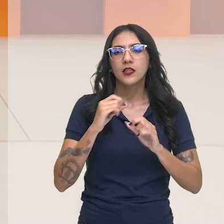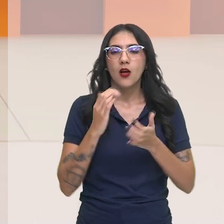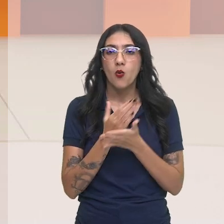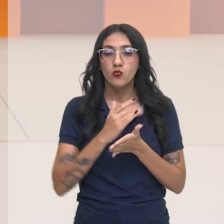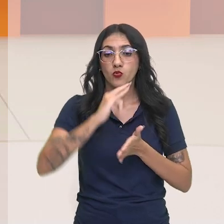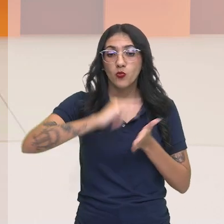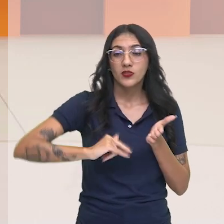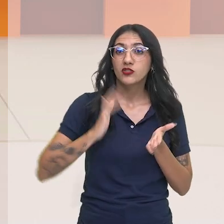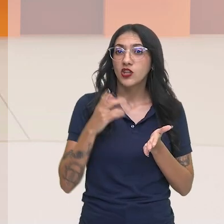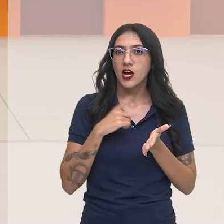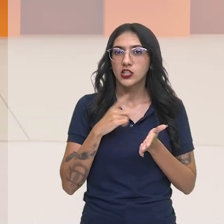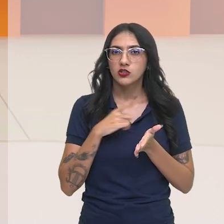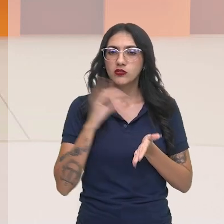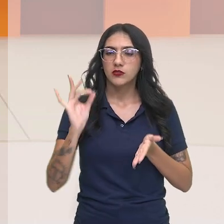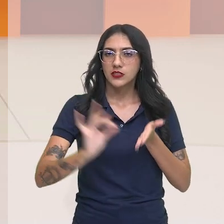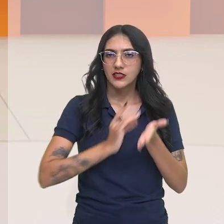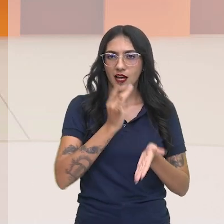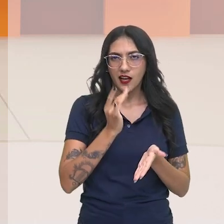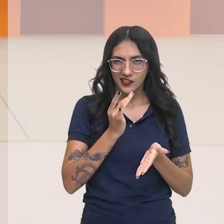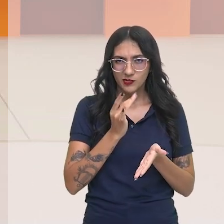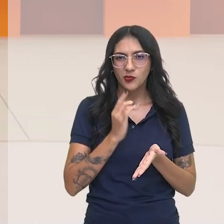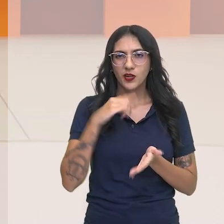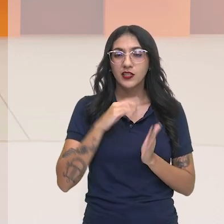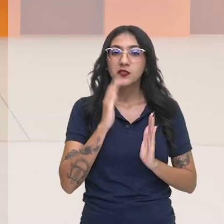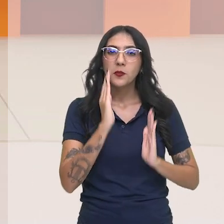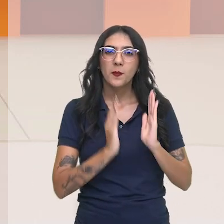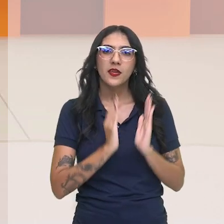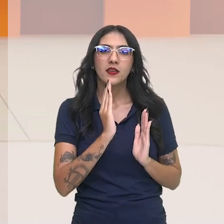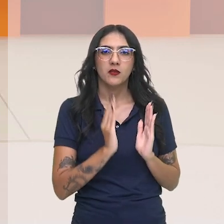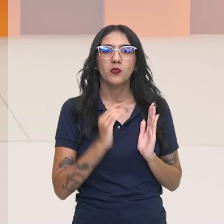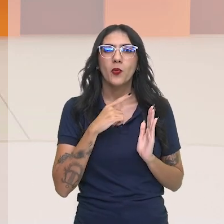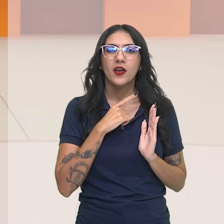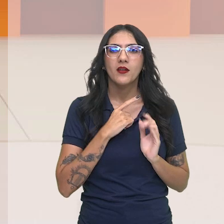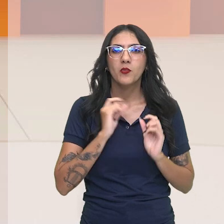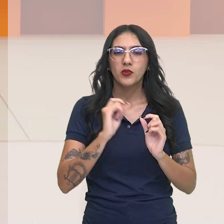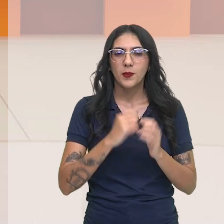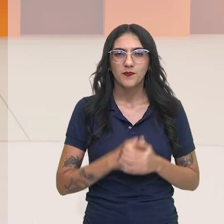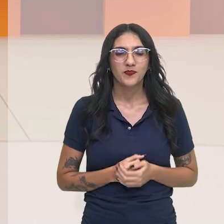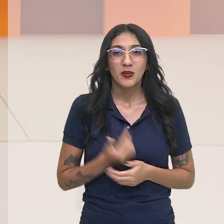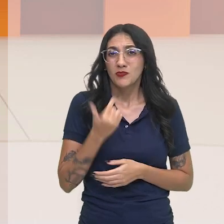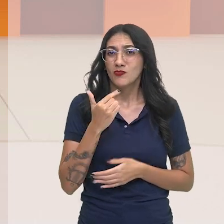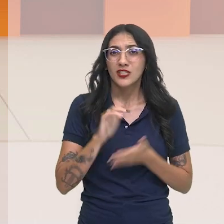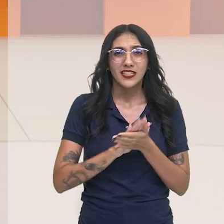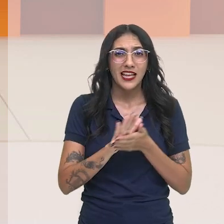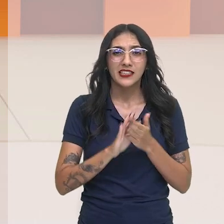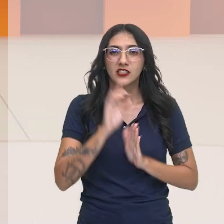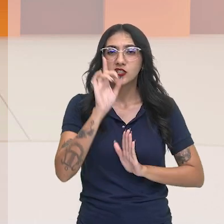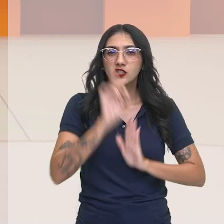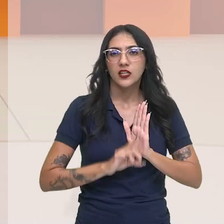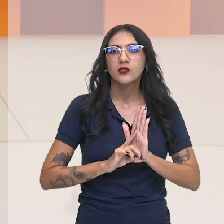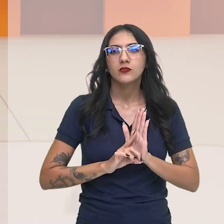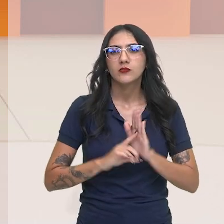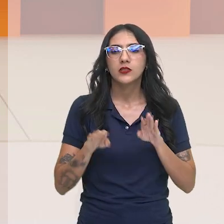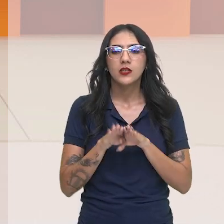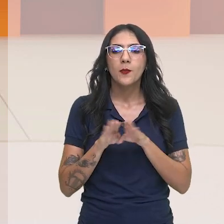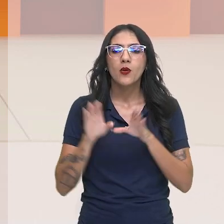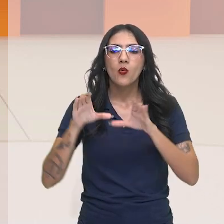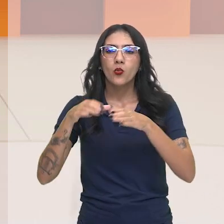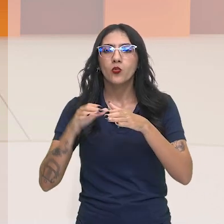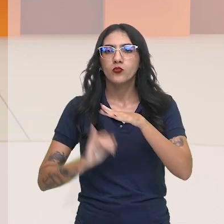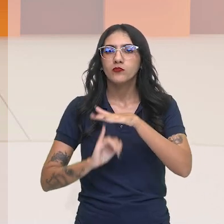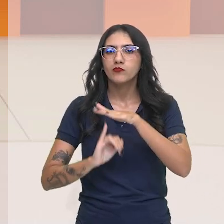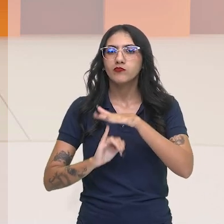haviam sido promulgados na prática acabaram com o Estado de Direito e as instituições democráticas do